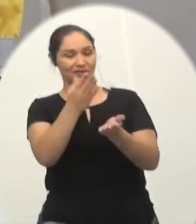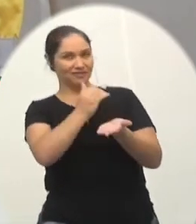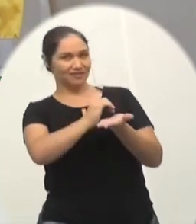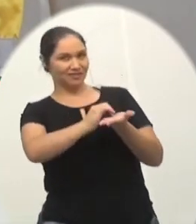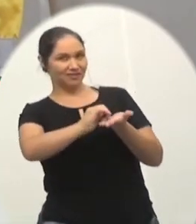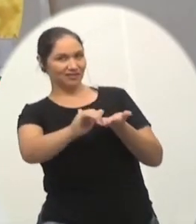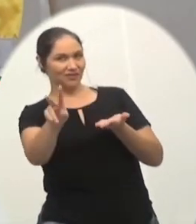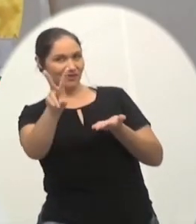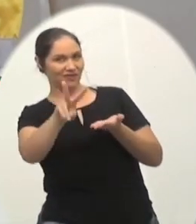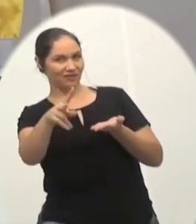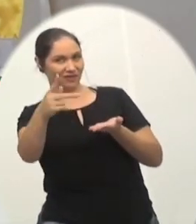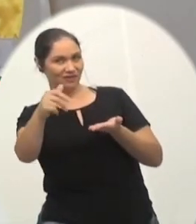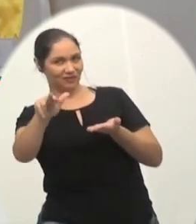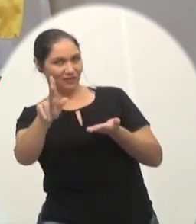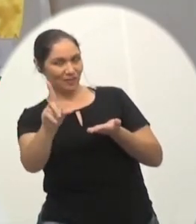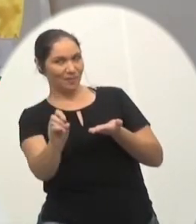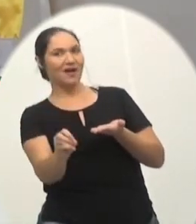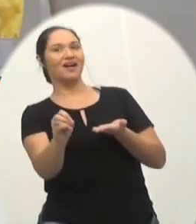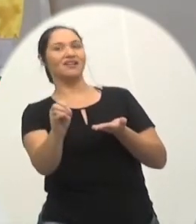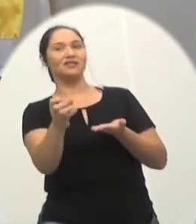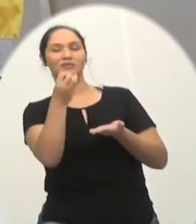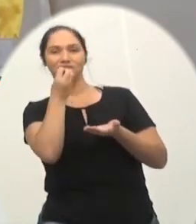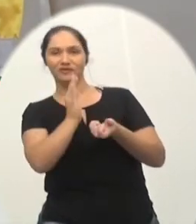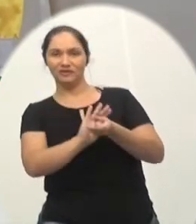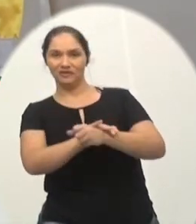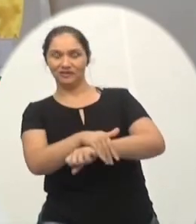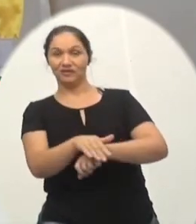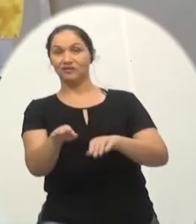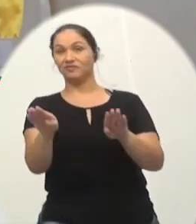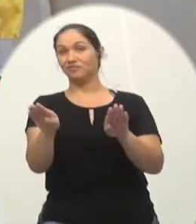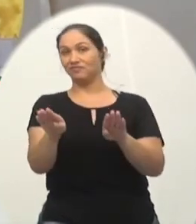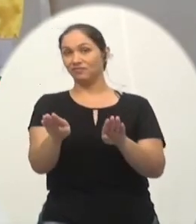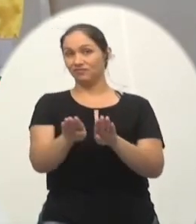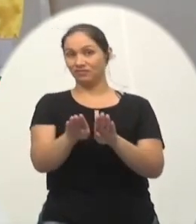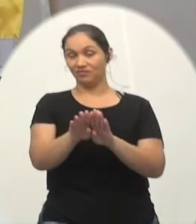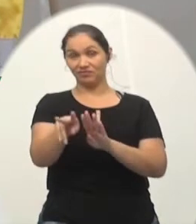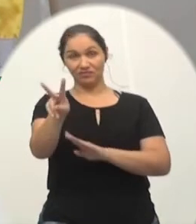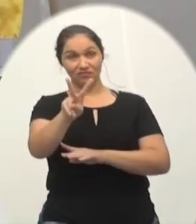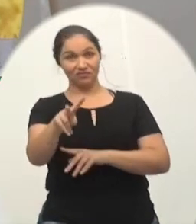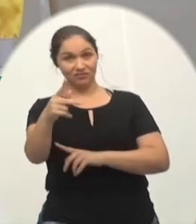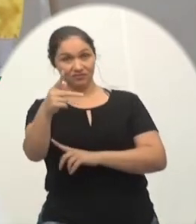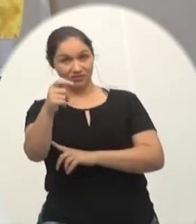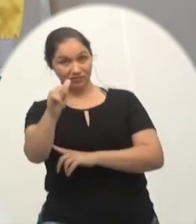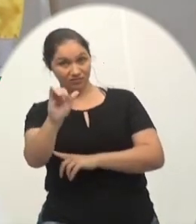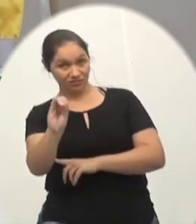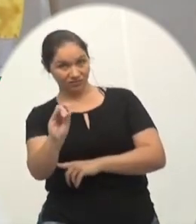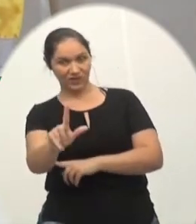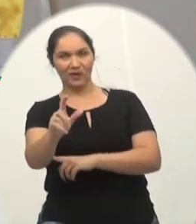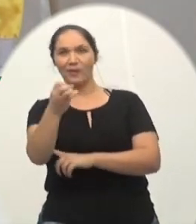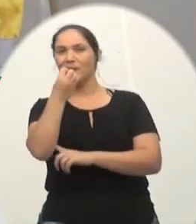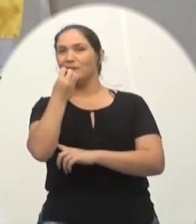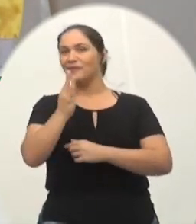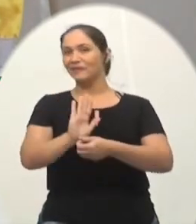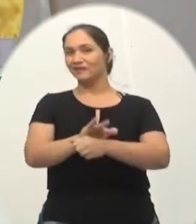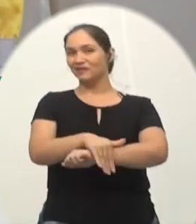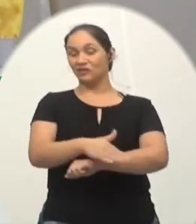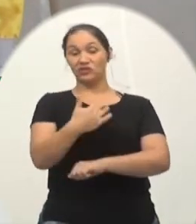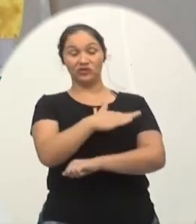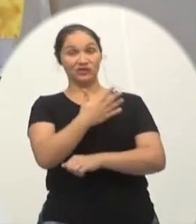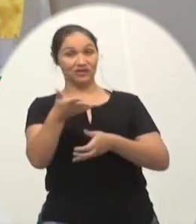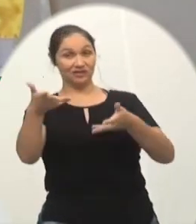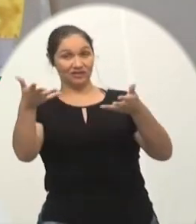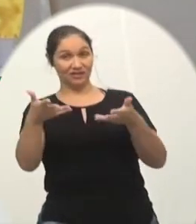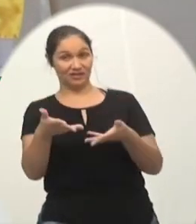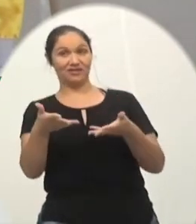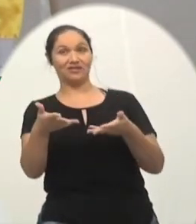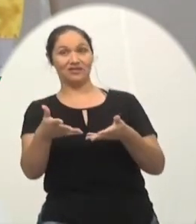vereador Paulo Ferrarese, uma boa noite. Vereador Paulo Paiol, boa noite. Primeiramente, gostaria de saudar e agradecer